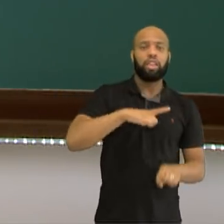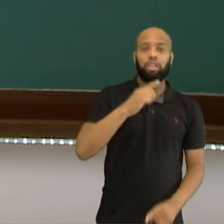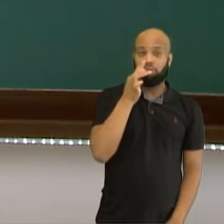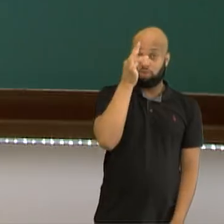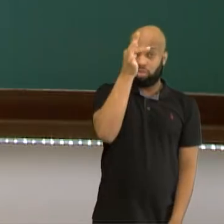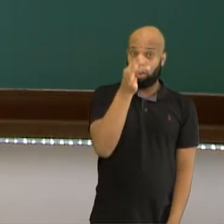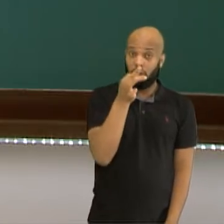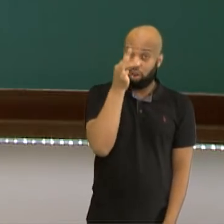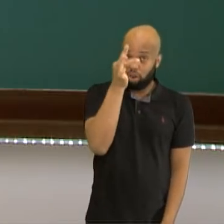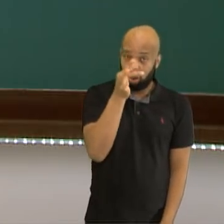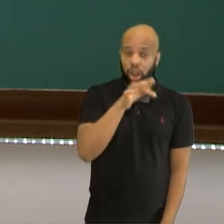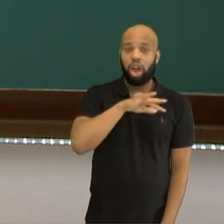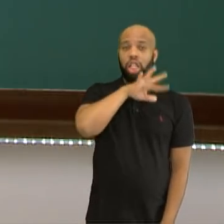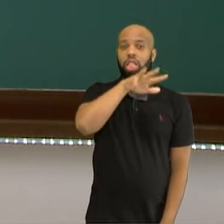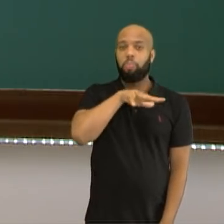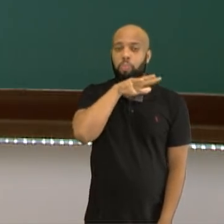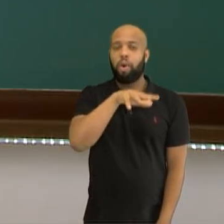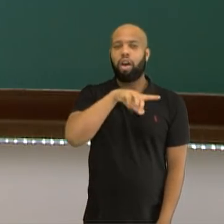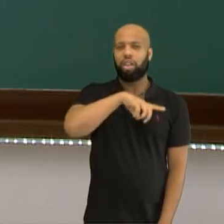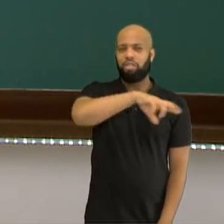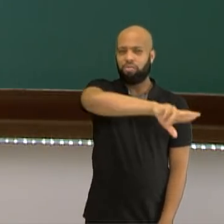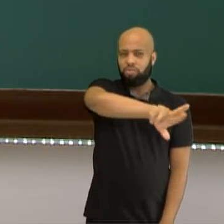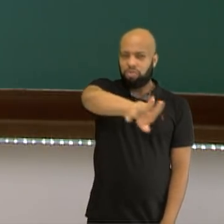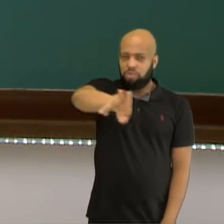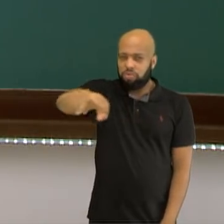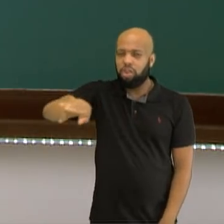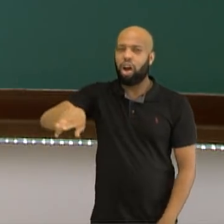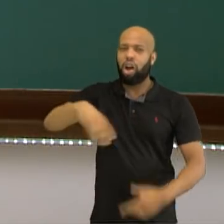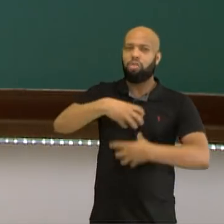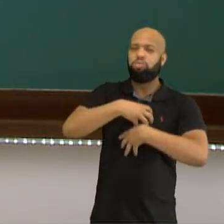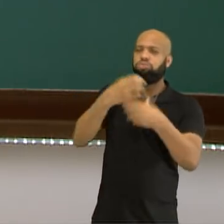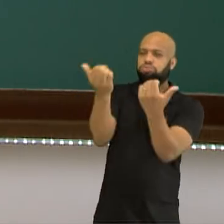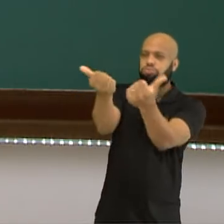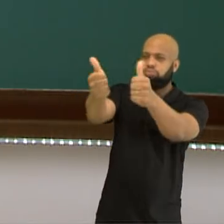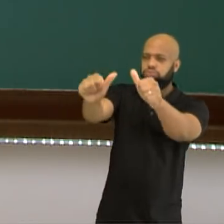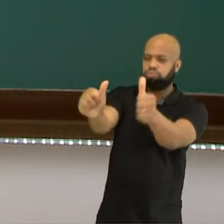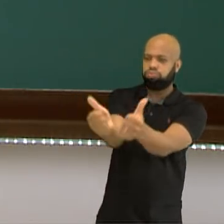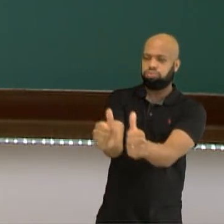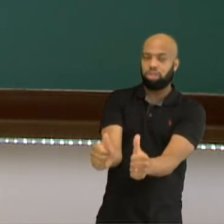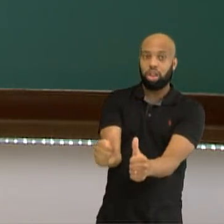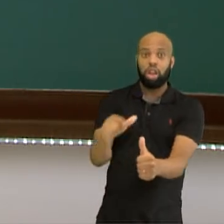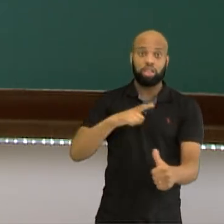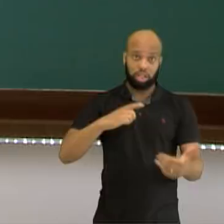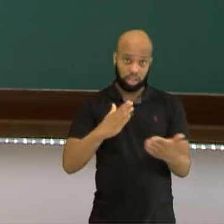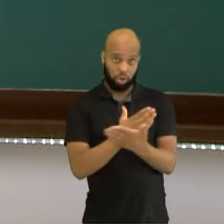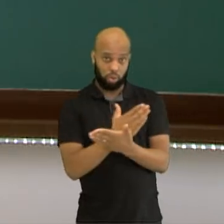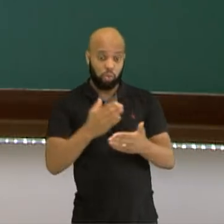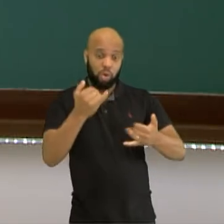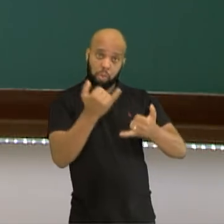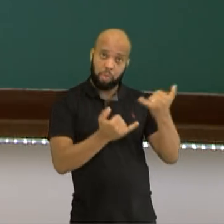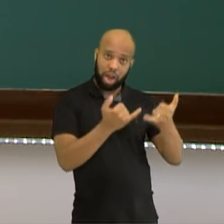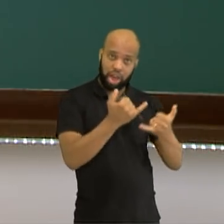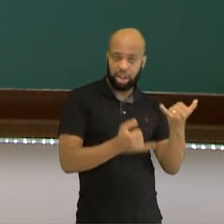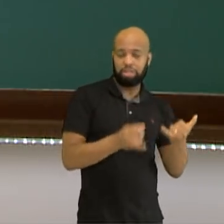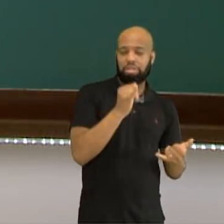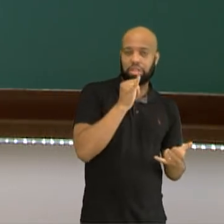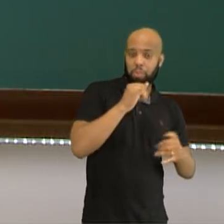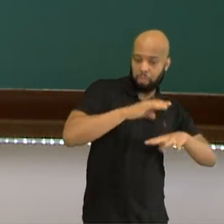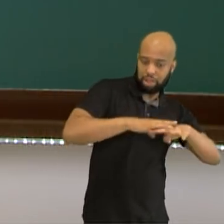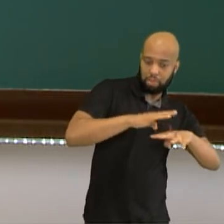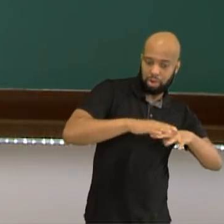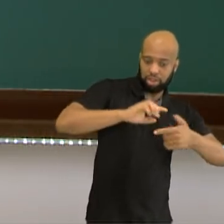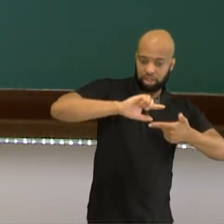como a natureza lembra em alguns organismos formas geométricas,